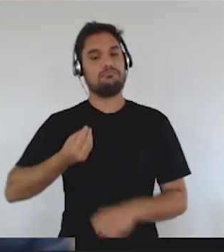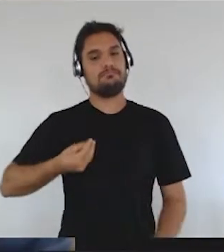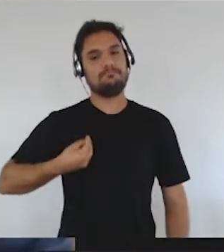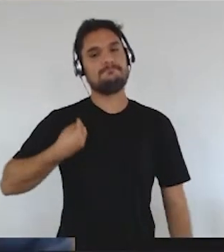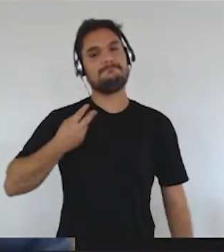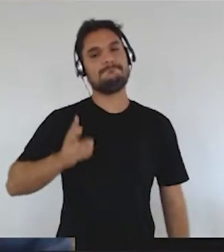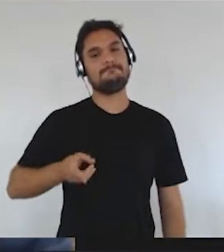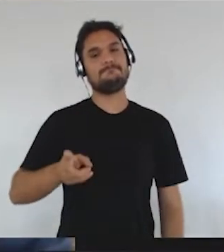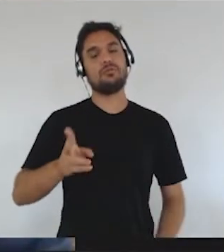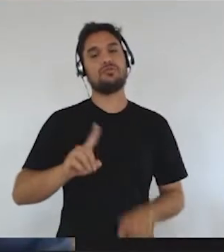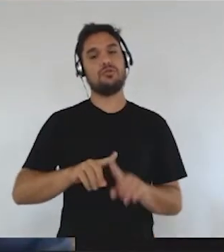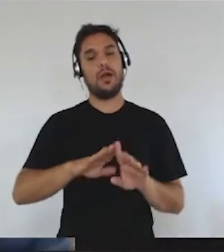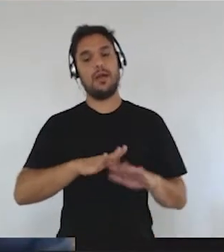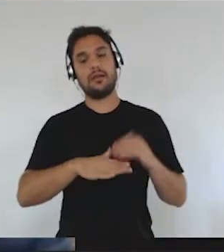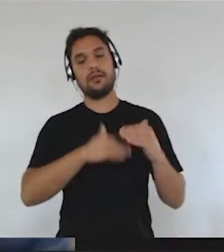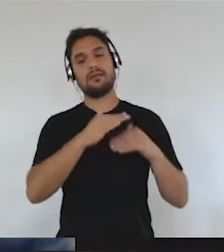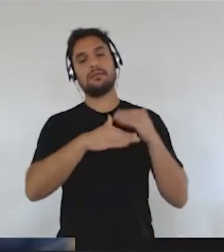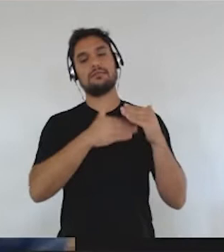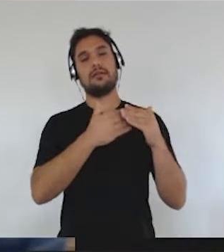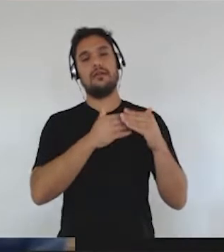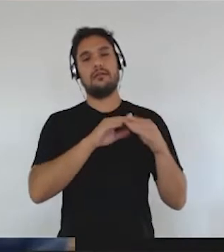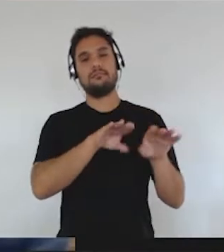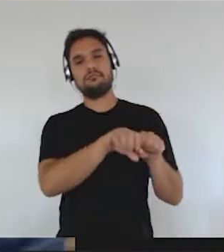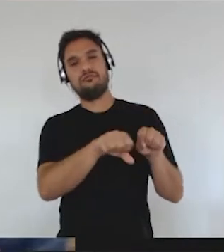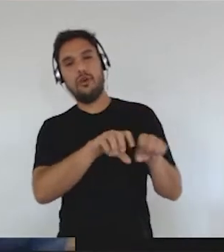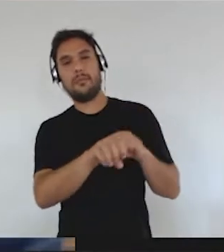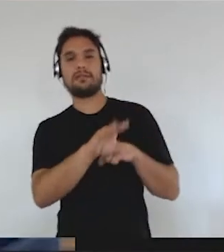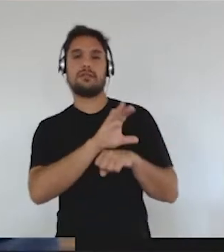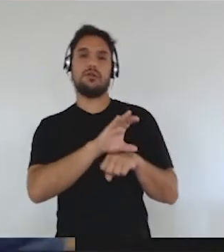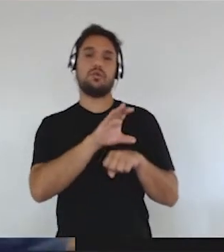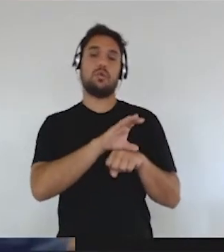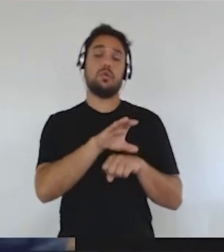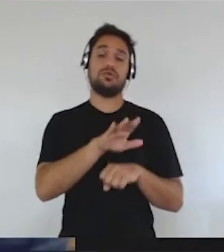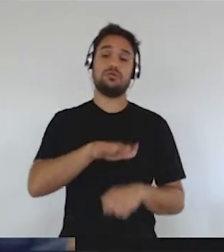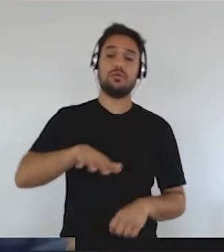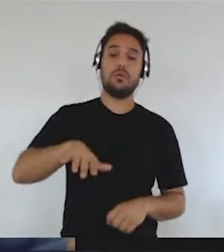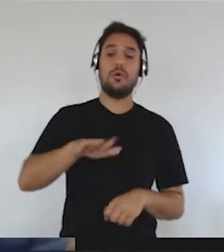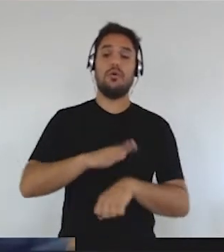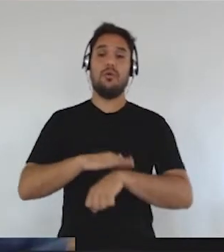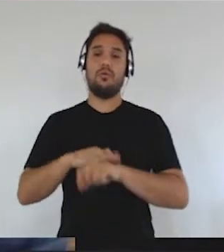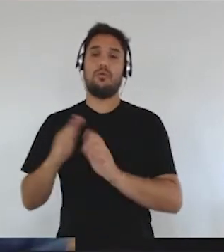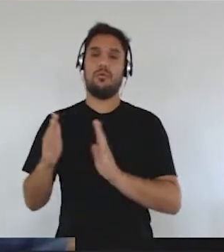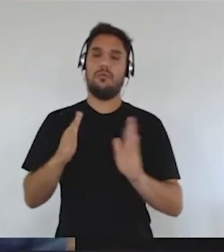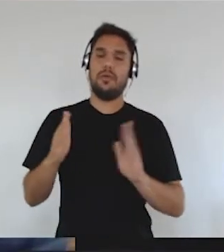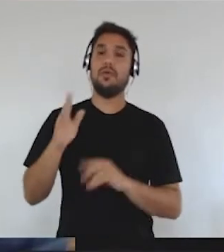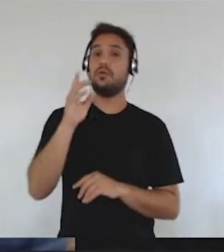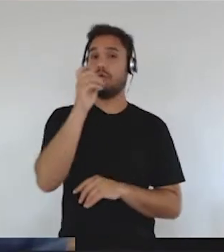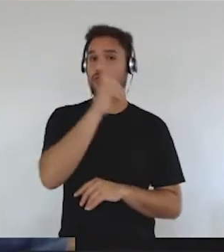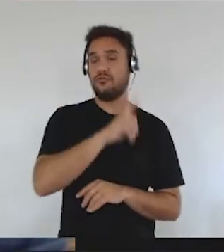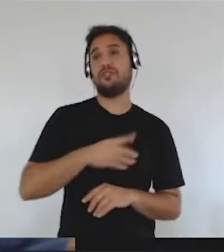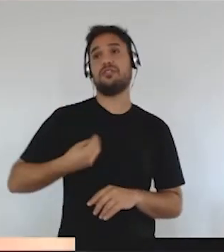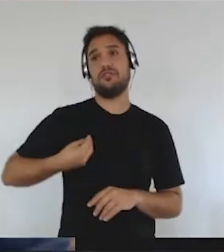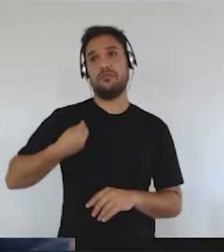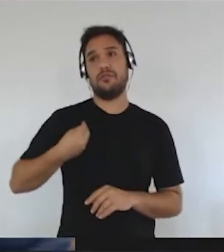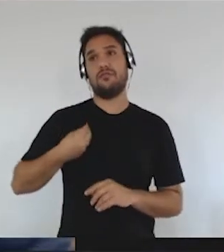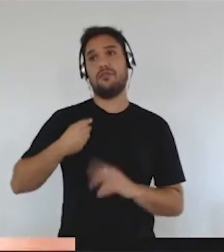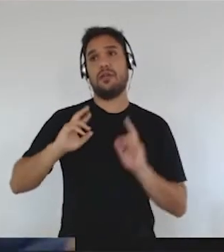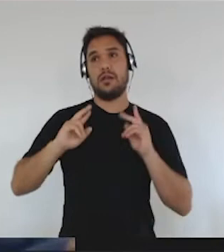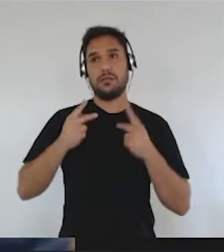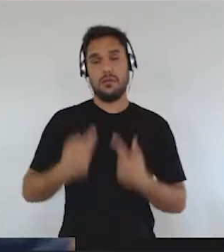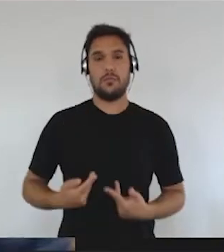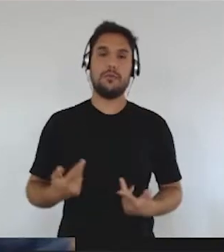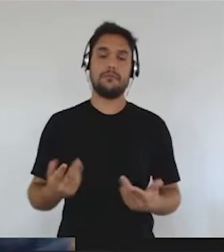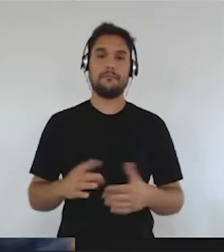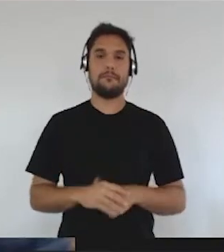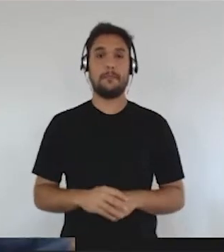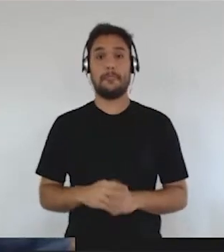sobreviver, mas de crescer, de avançar no meio de um período tão difícil que vive a humanidade, que é